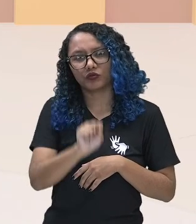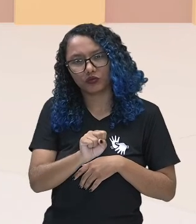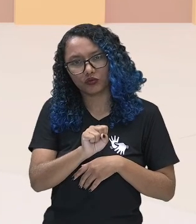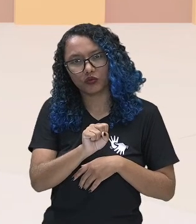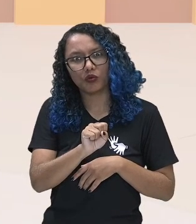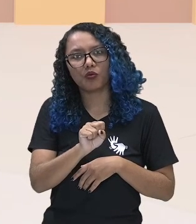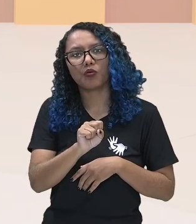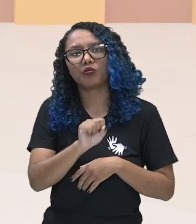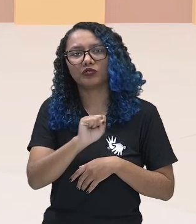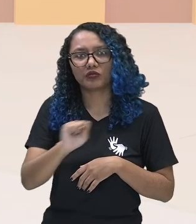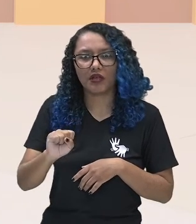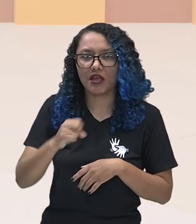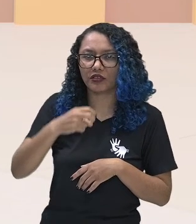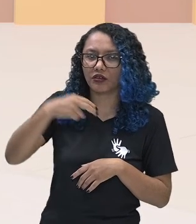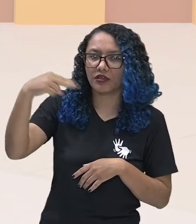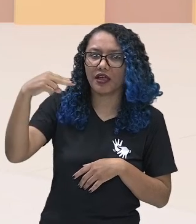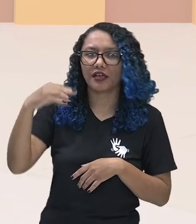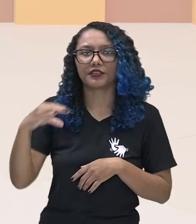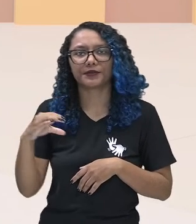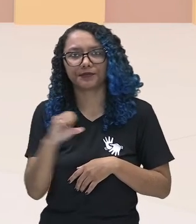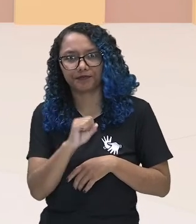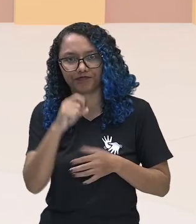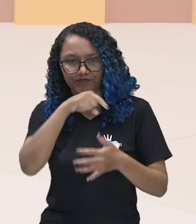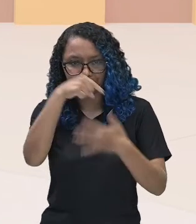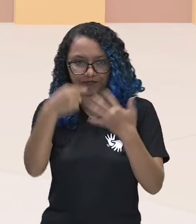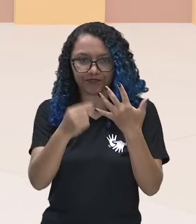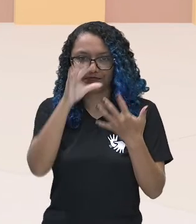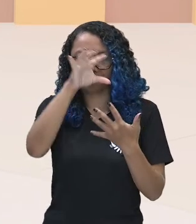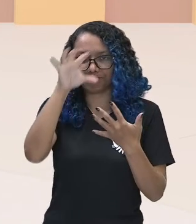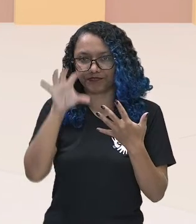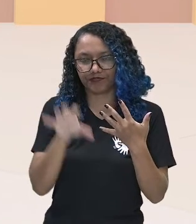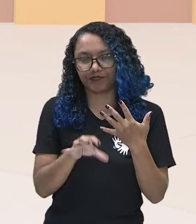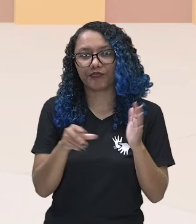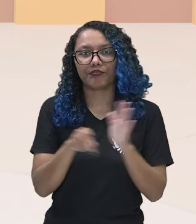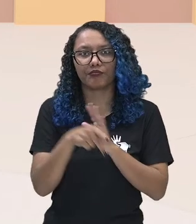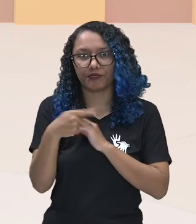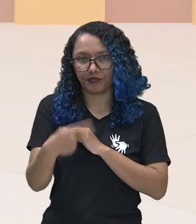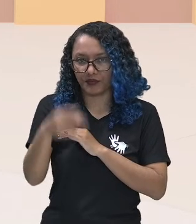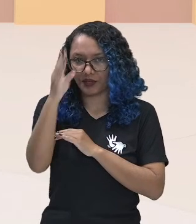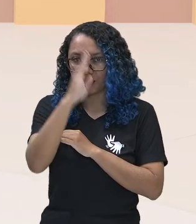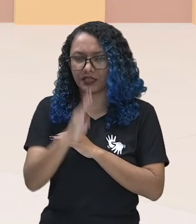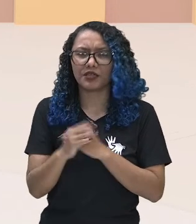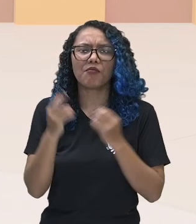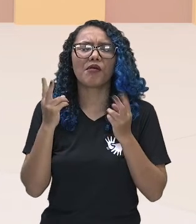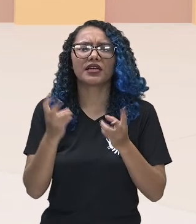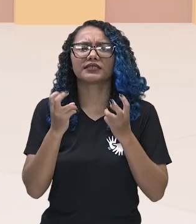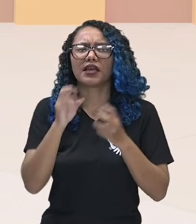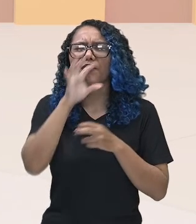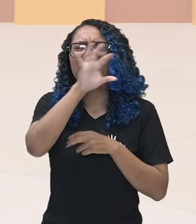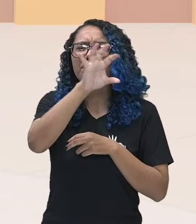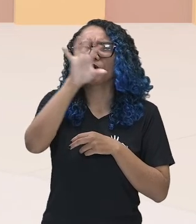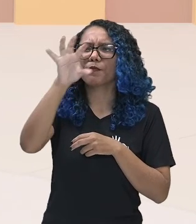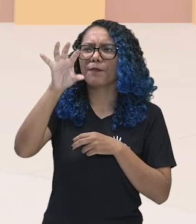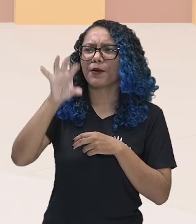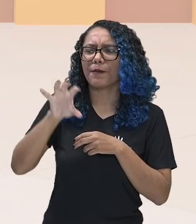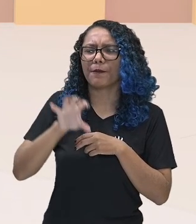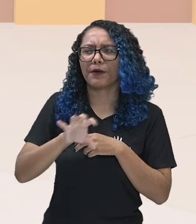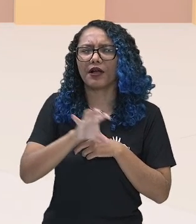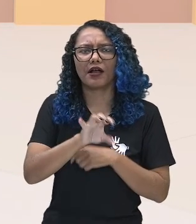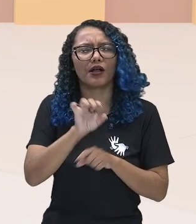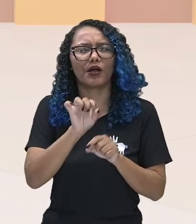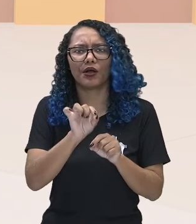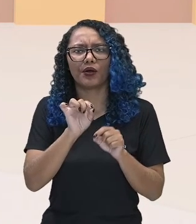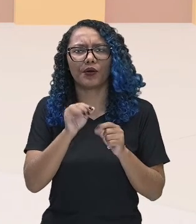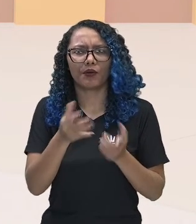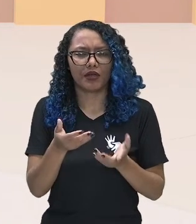e centro-oeste. E aí nós observamos, dentro de cada um desses espaços, dessa regionalização,